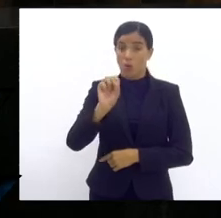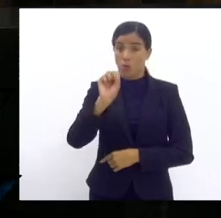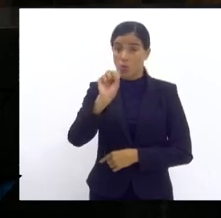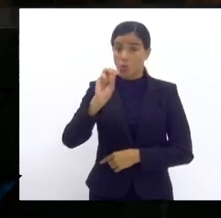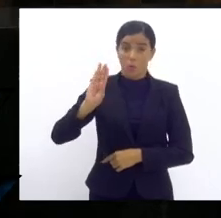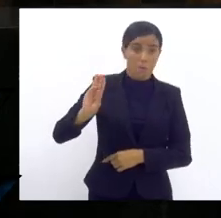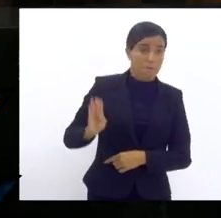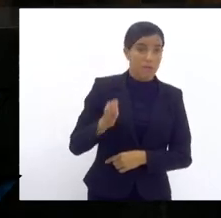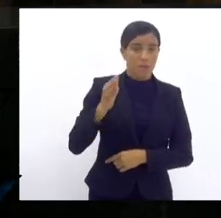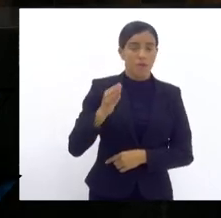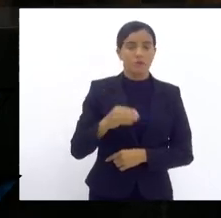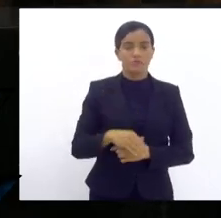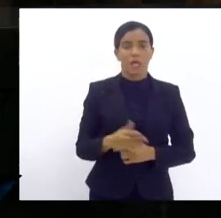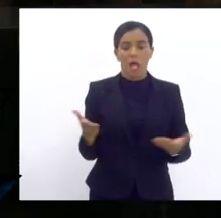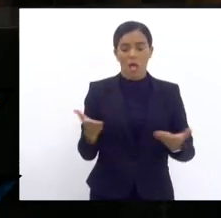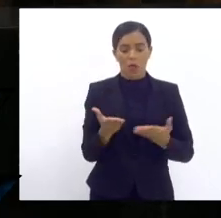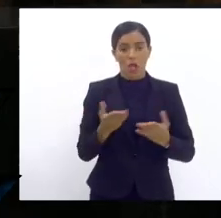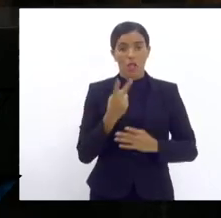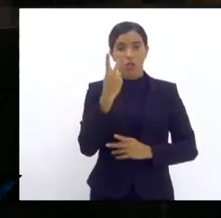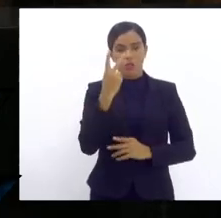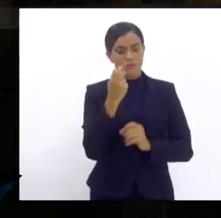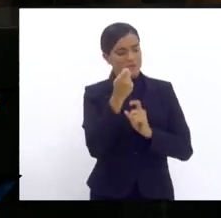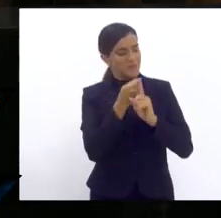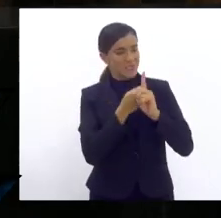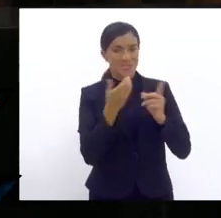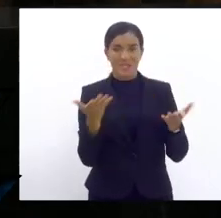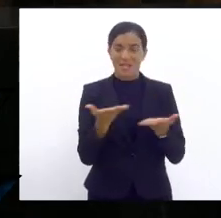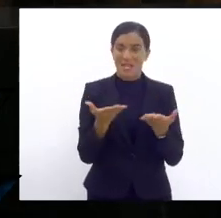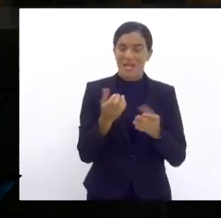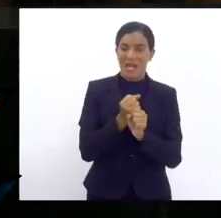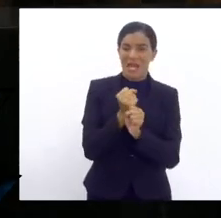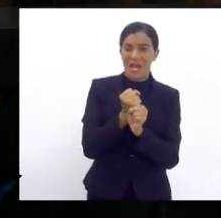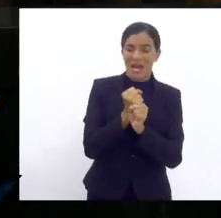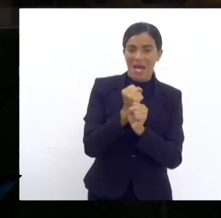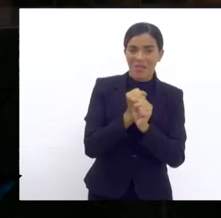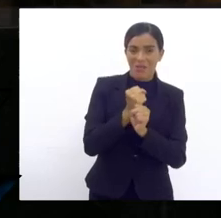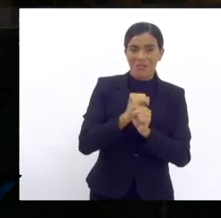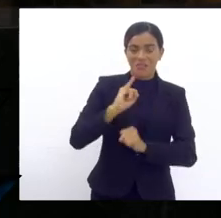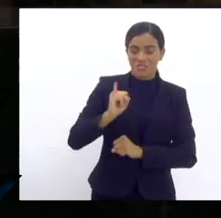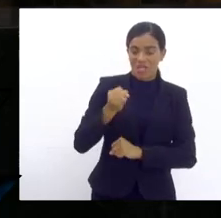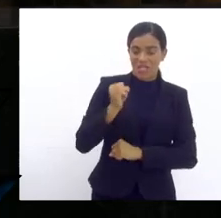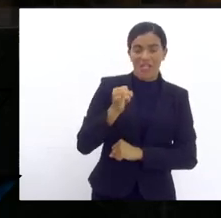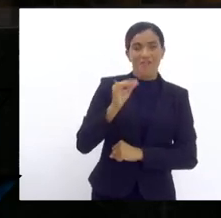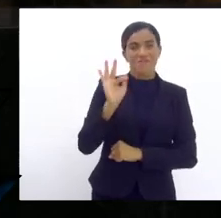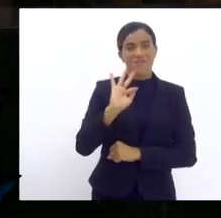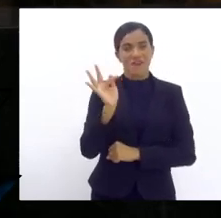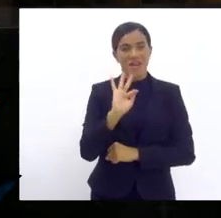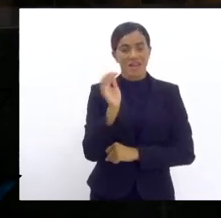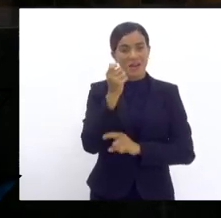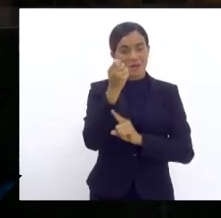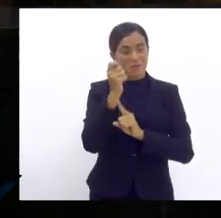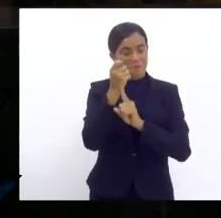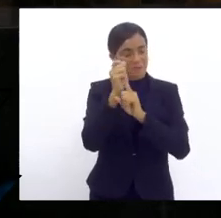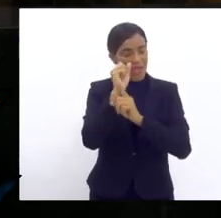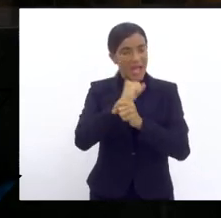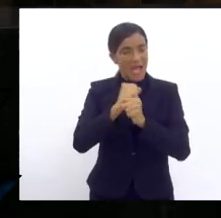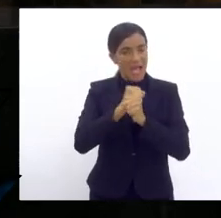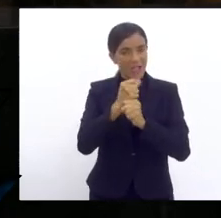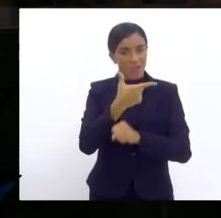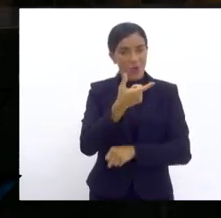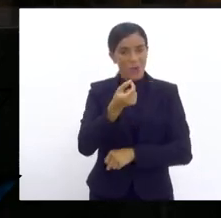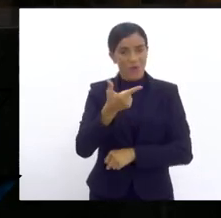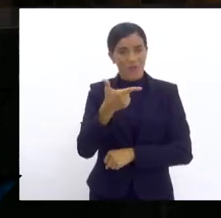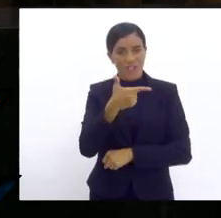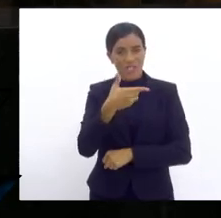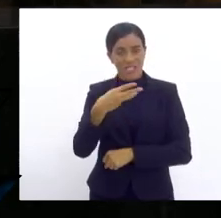nos primeiros dois meses janeiro e fevereiro de 23 arrecadação